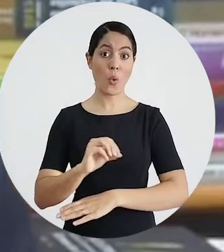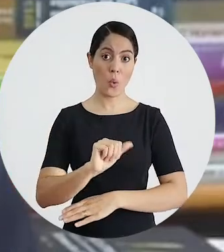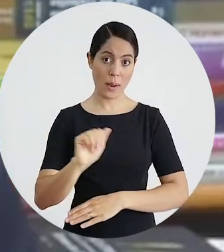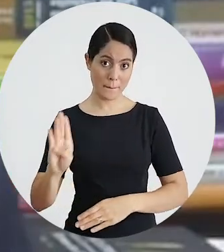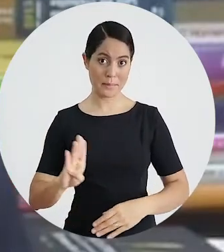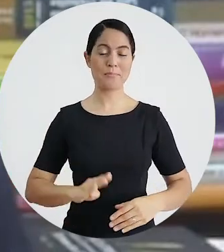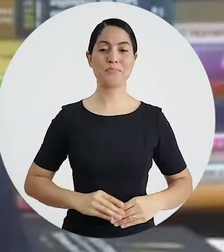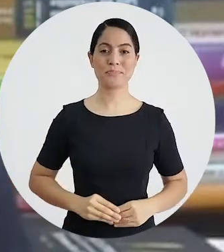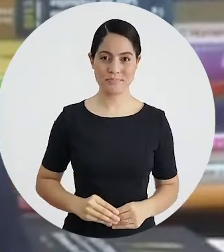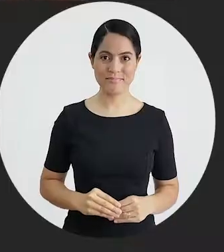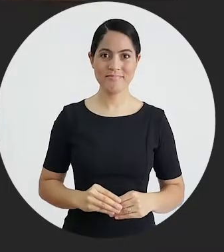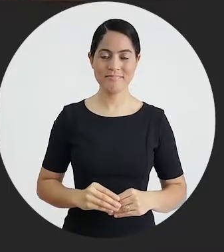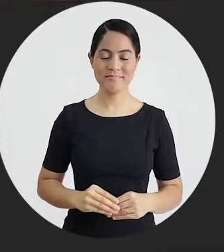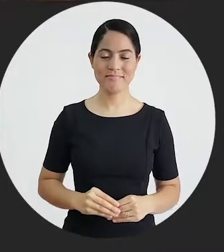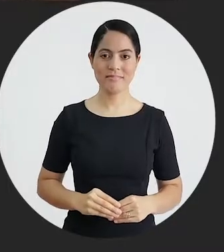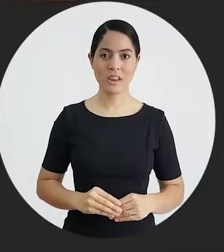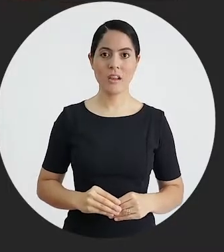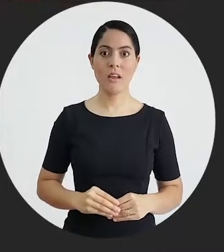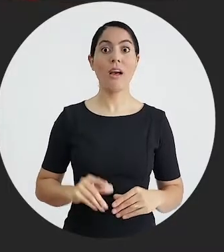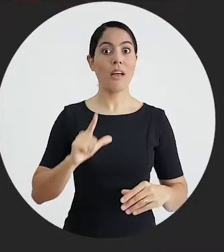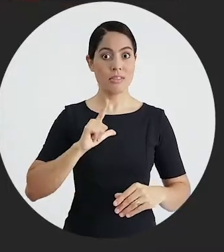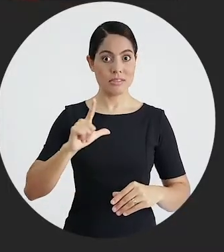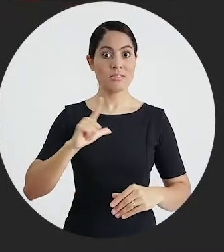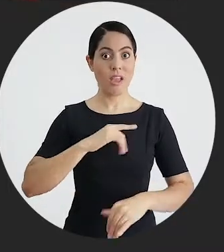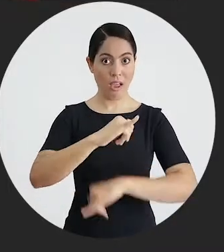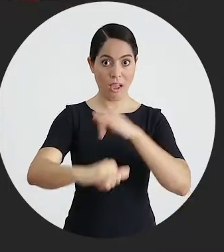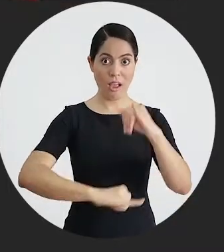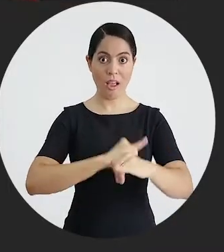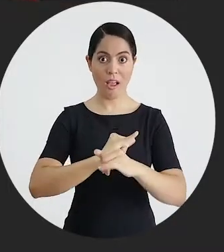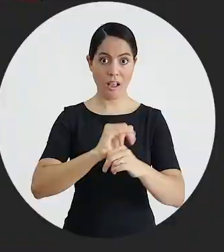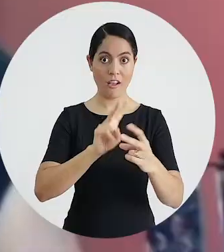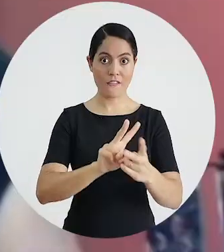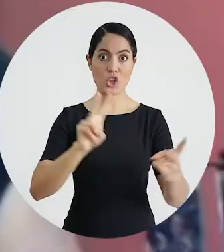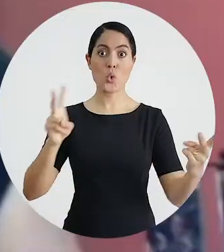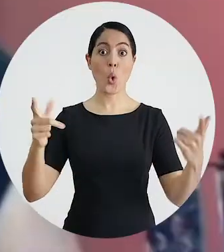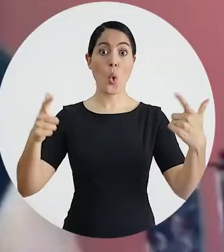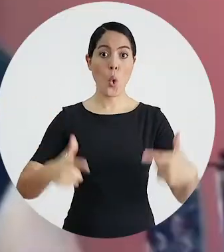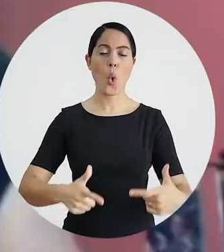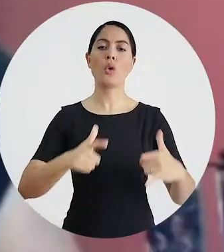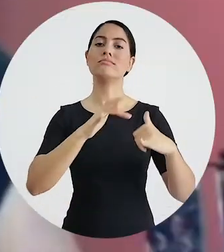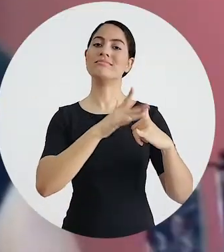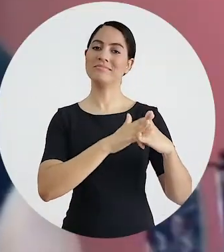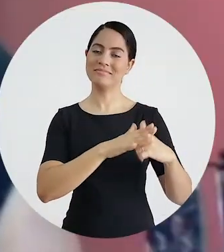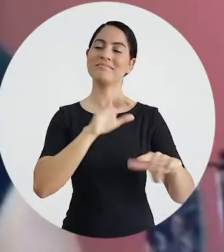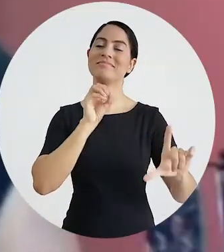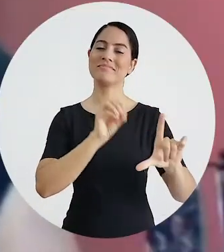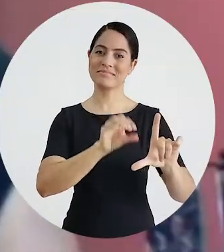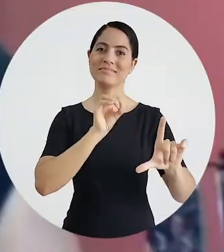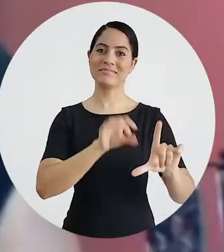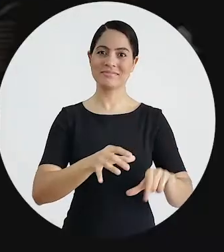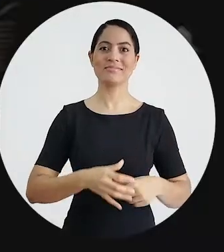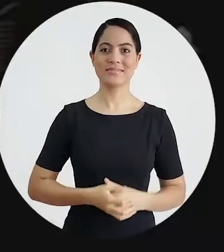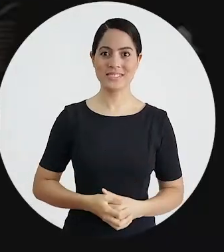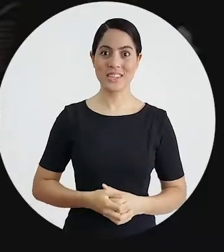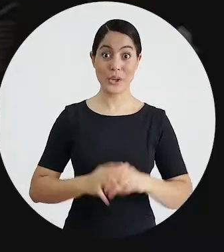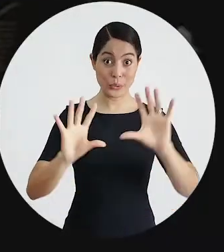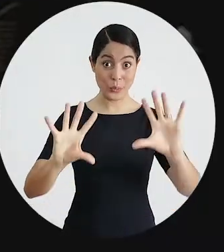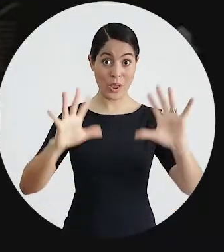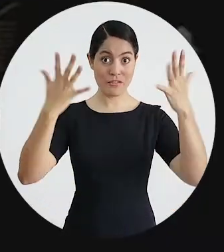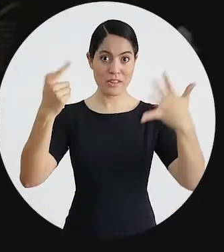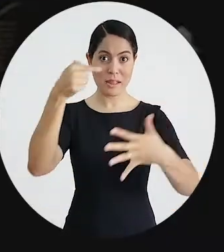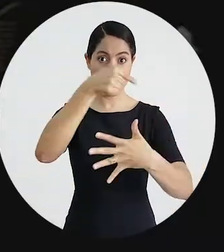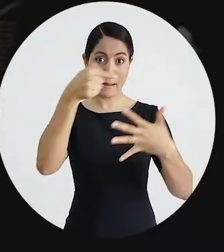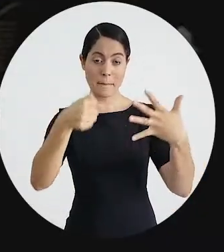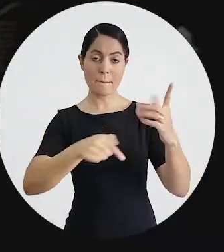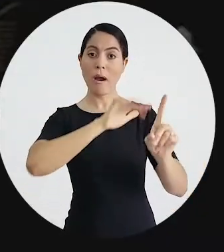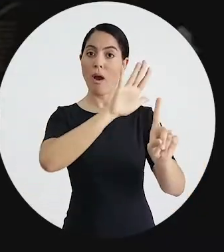quando foi criada. A transmissão aconteceu em tempo real pelo YouTube da OAB Nacional. Durante o